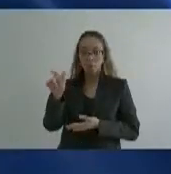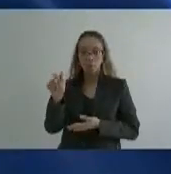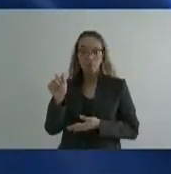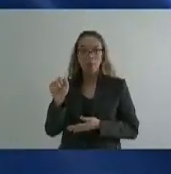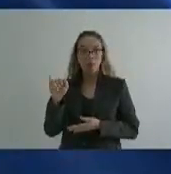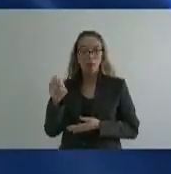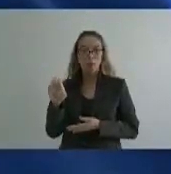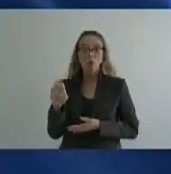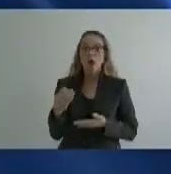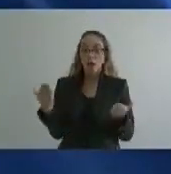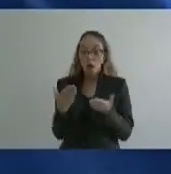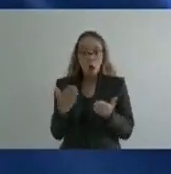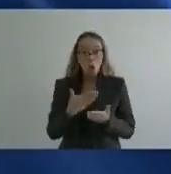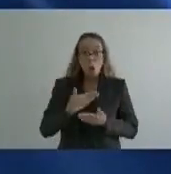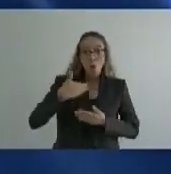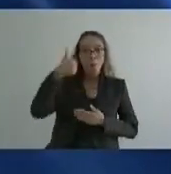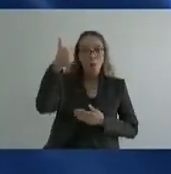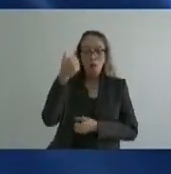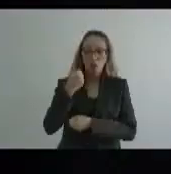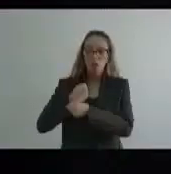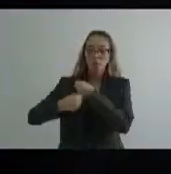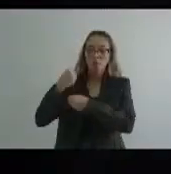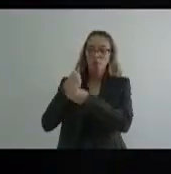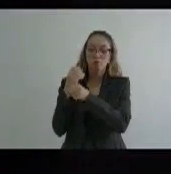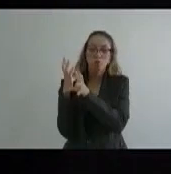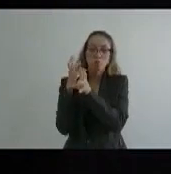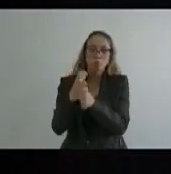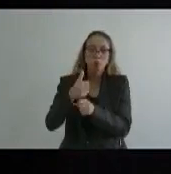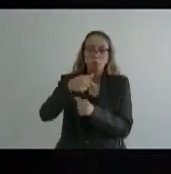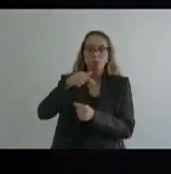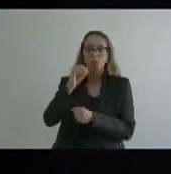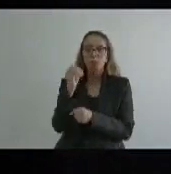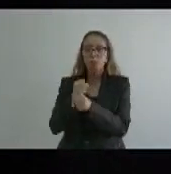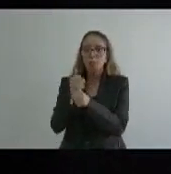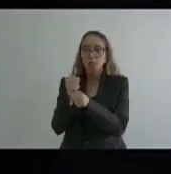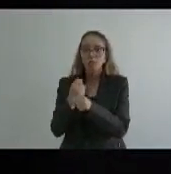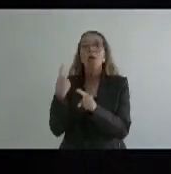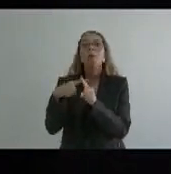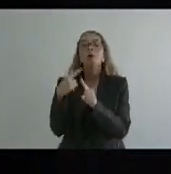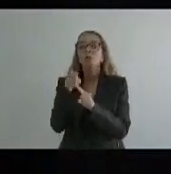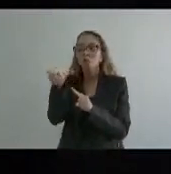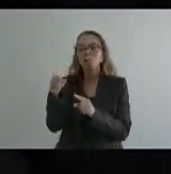dos 70 anos da sua história, é por conta também do trabalho motivador de Vossa Excelência.